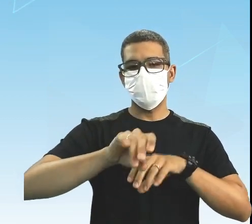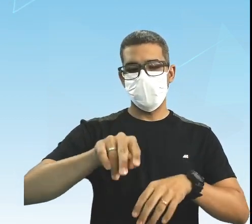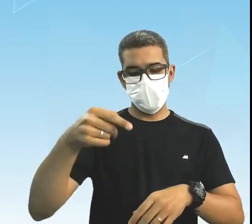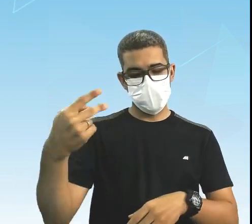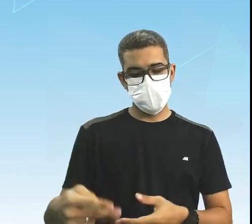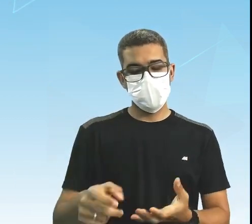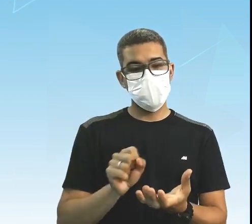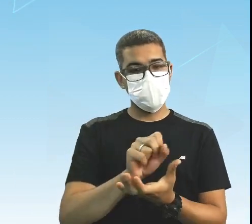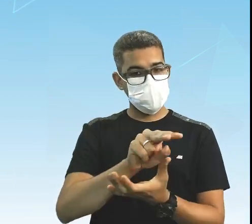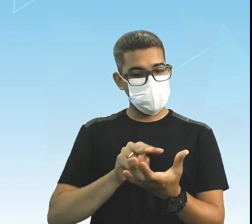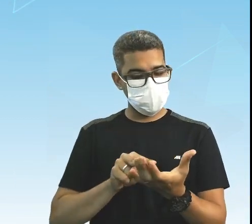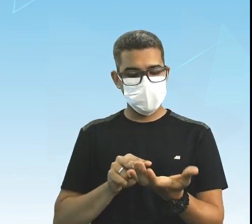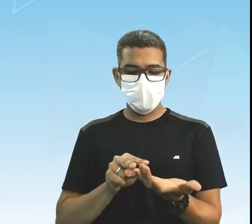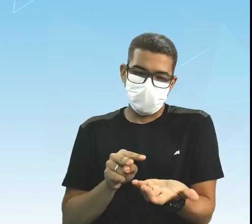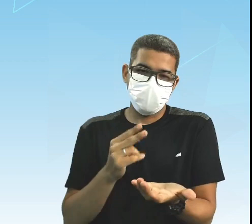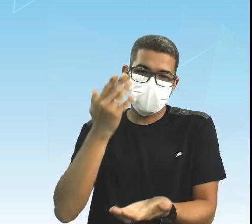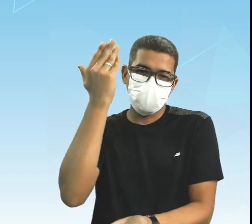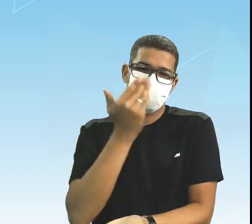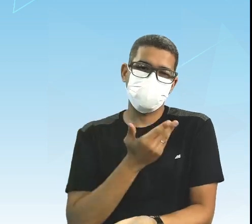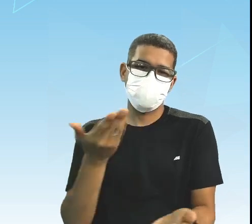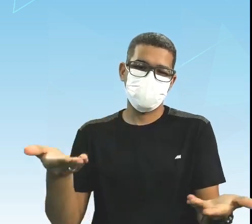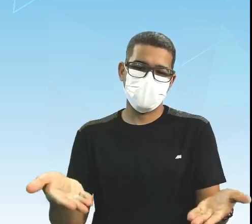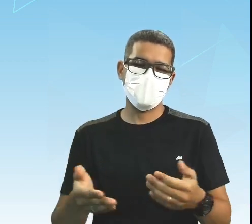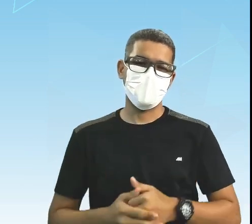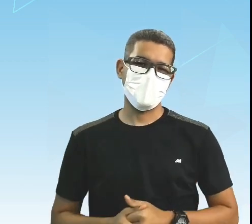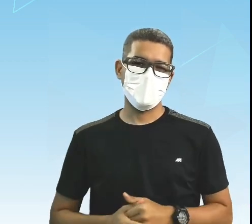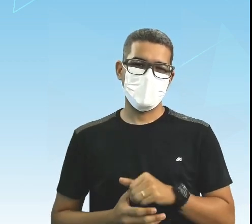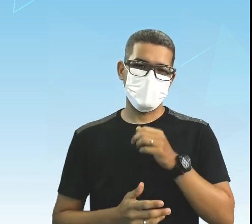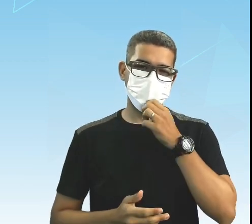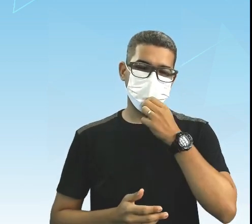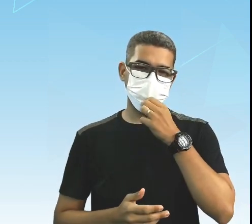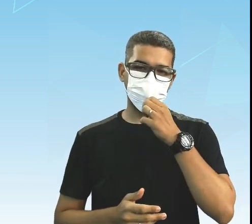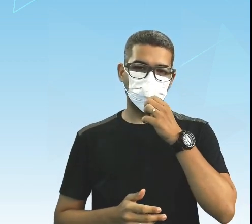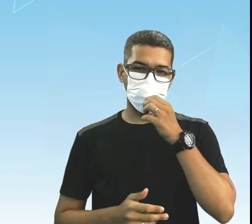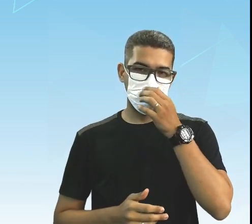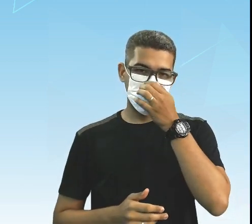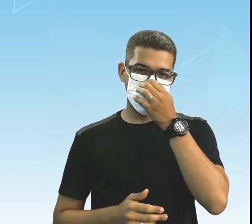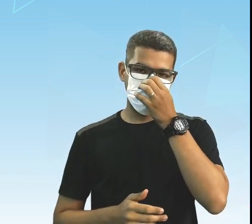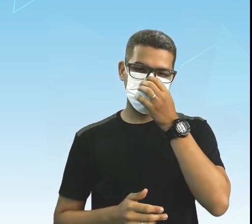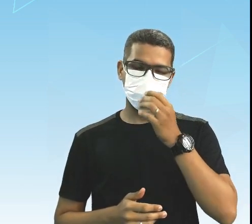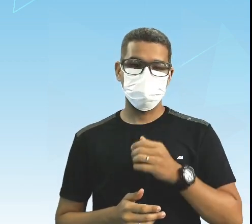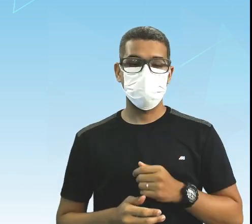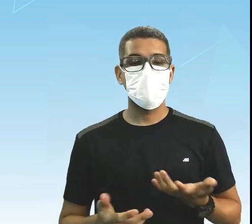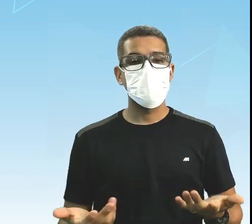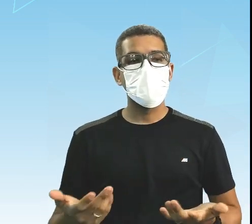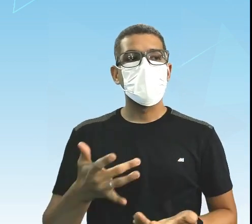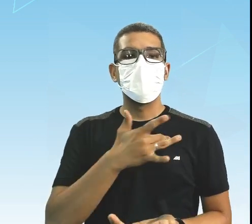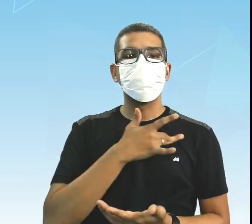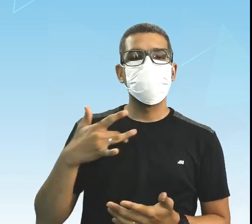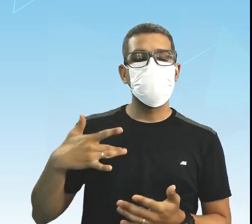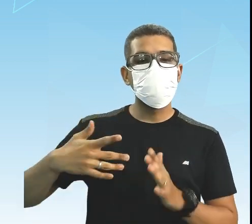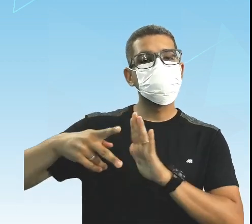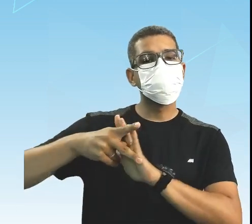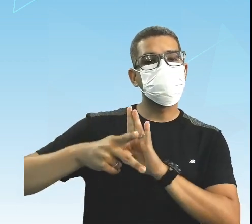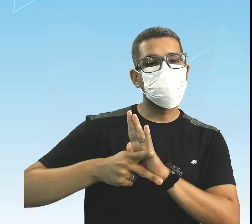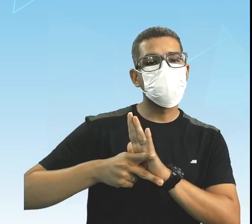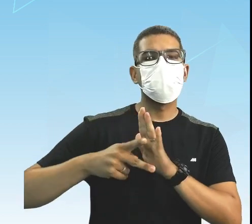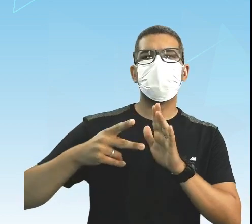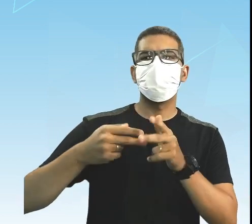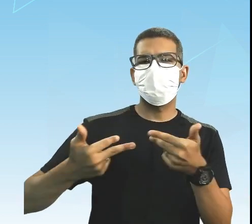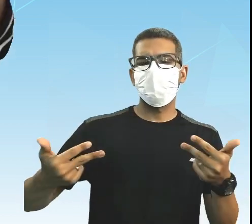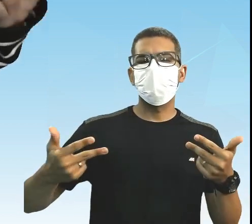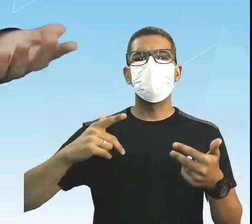é exemplo disso, entendeu? Vamos na área da saúde. Ainda tem muitos programas, projetos para